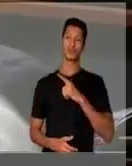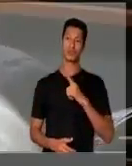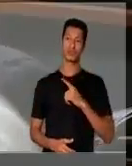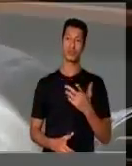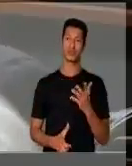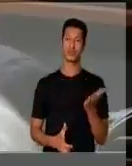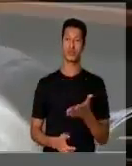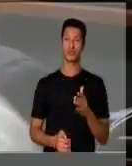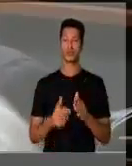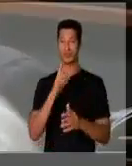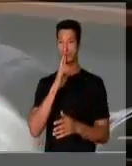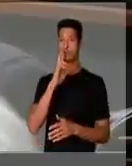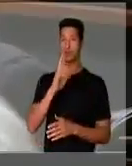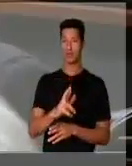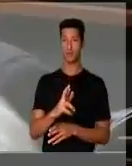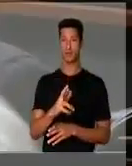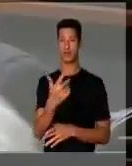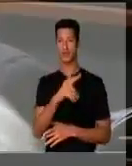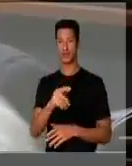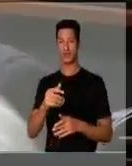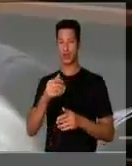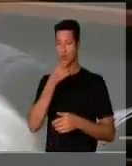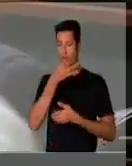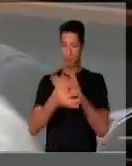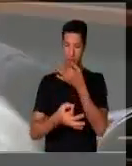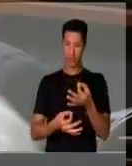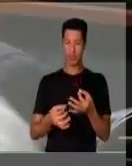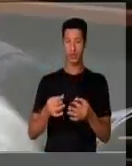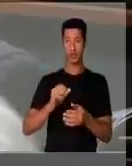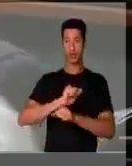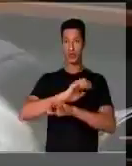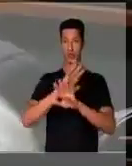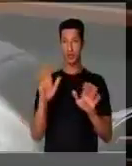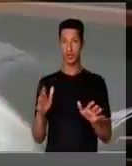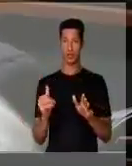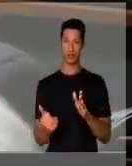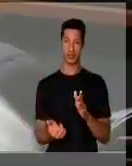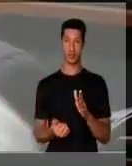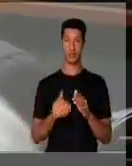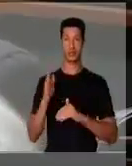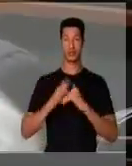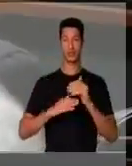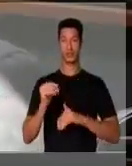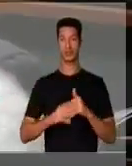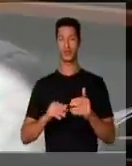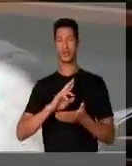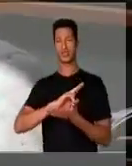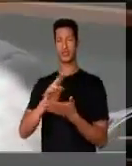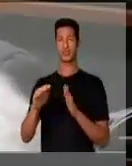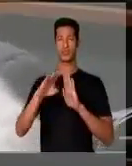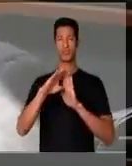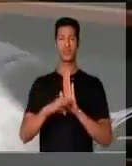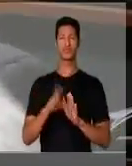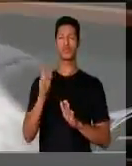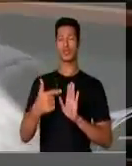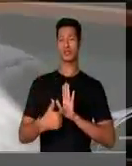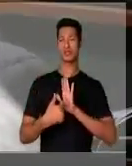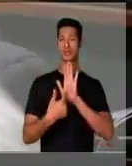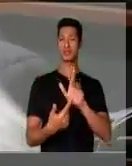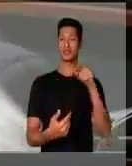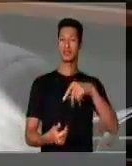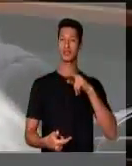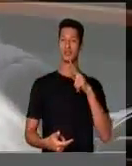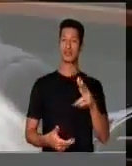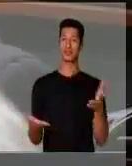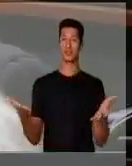tivéssemos uma resposta, tivéssemos uma posição muito clara em relação a muitos dos pontos que aqui foram levantados,